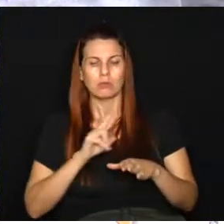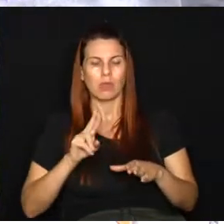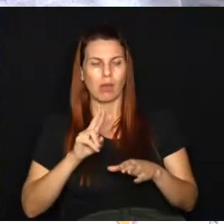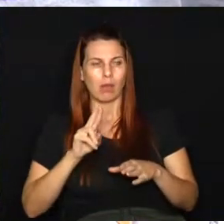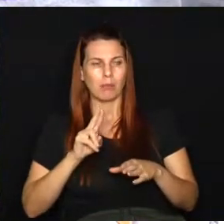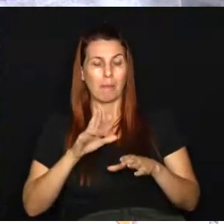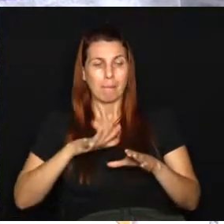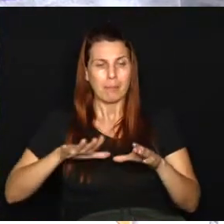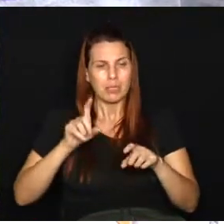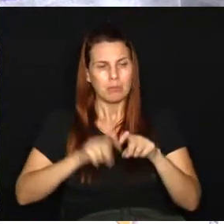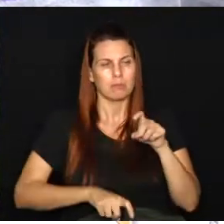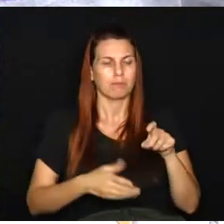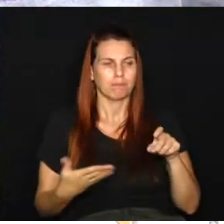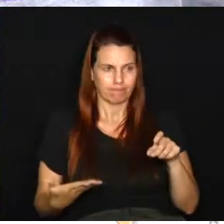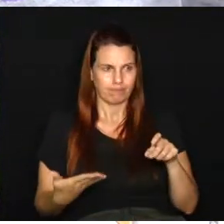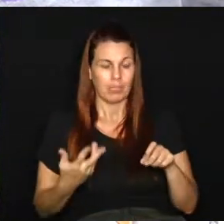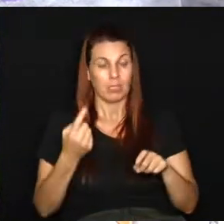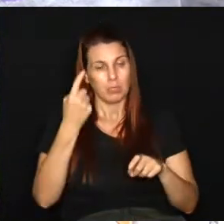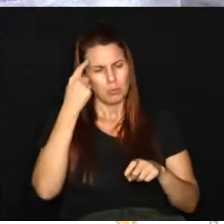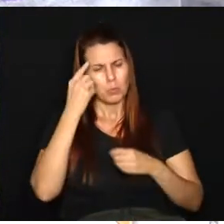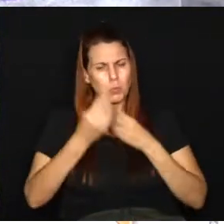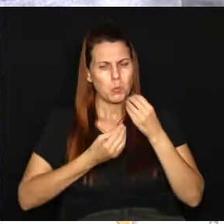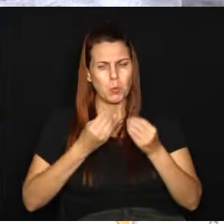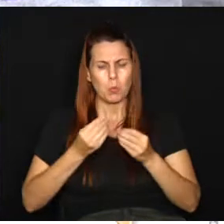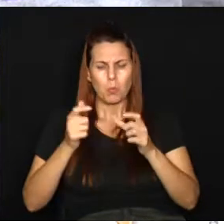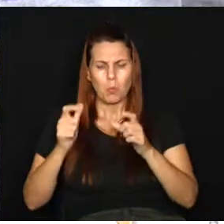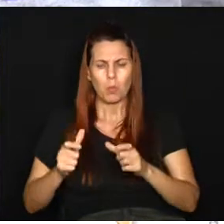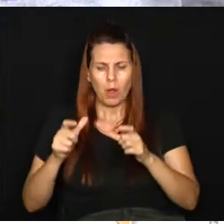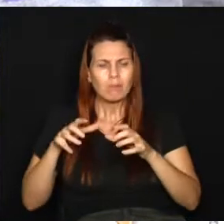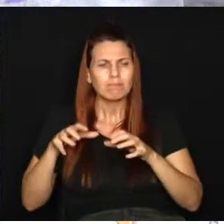pensou como ocupar esse espaço de uma forma